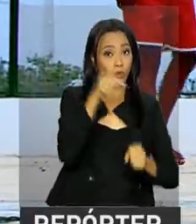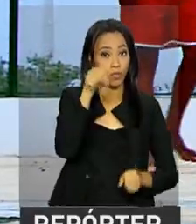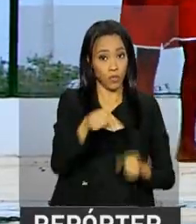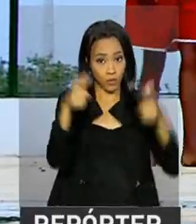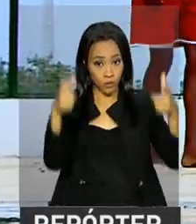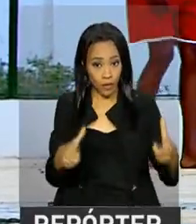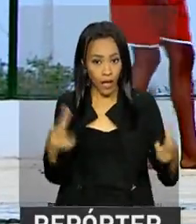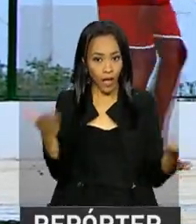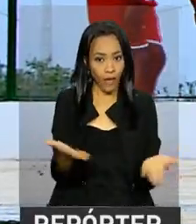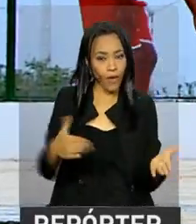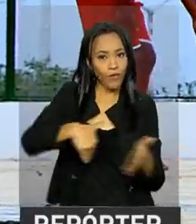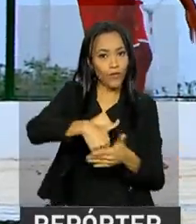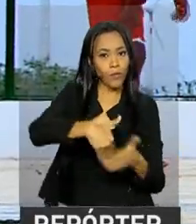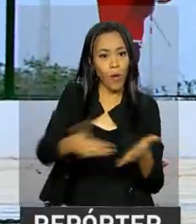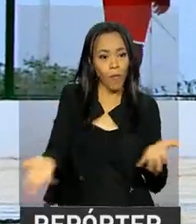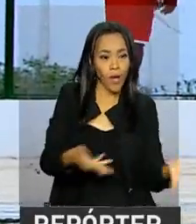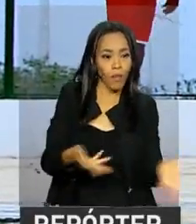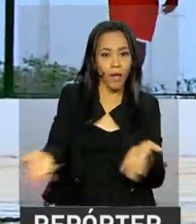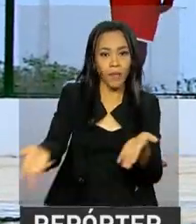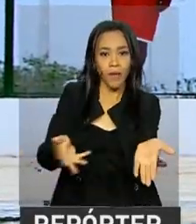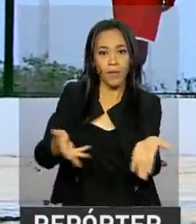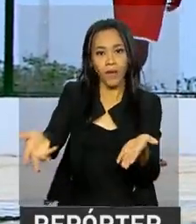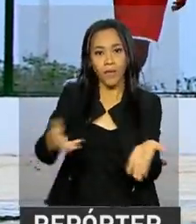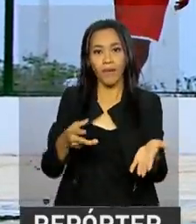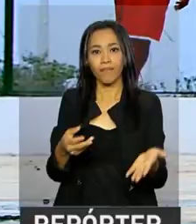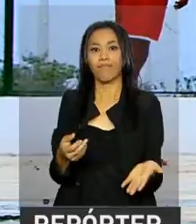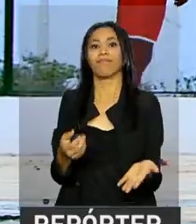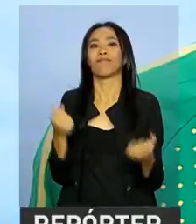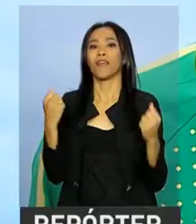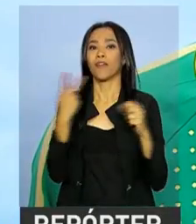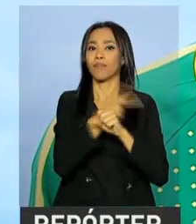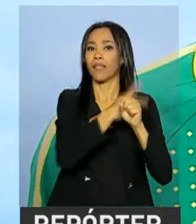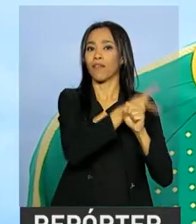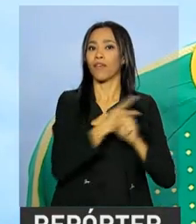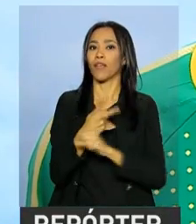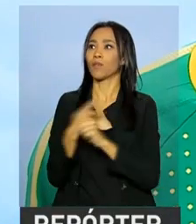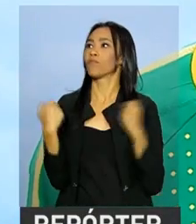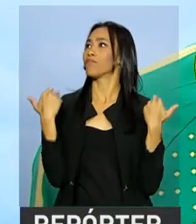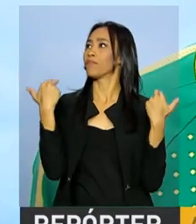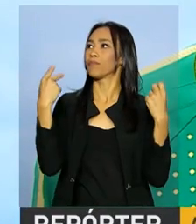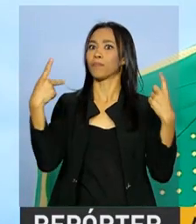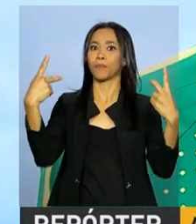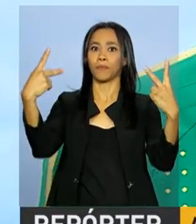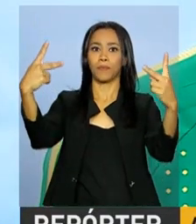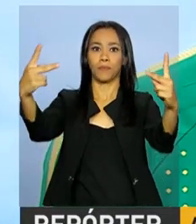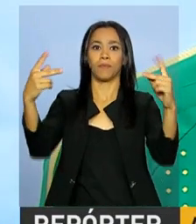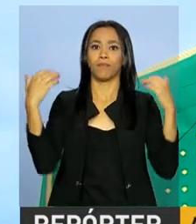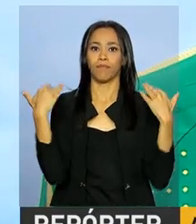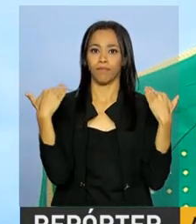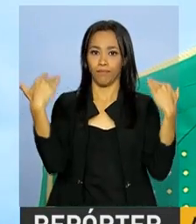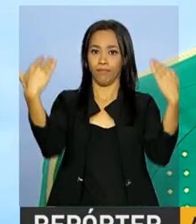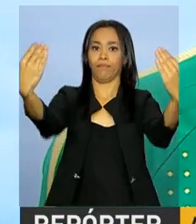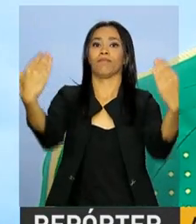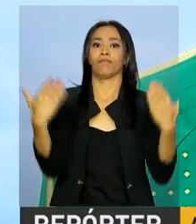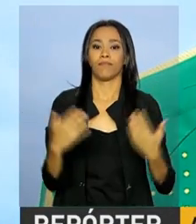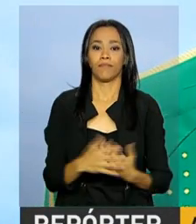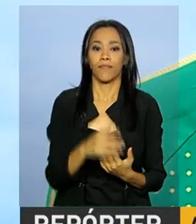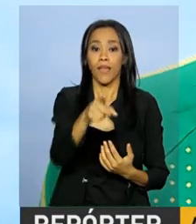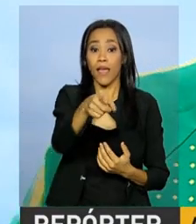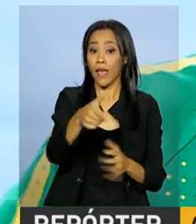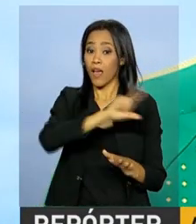a partida de futebol acontece com o cenário de cataventos. A gente antes jogava debaixo desses pés de algaroba,